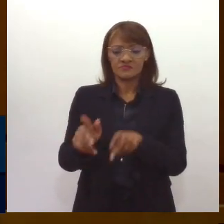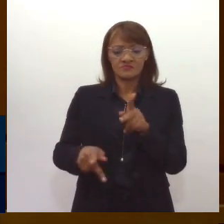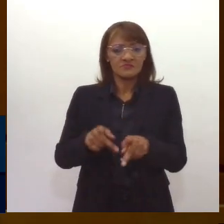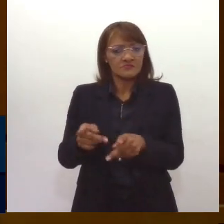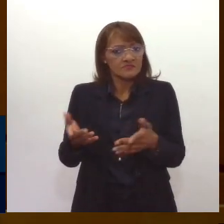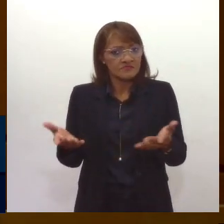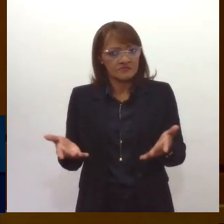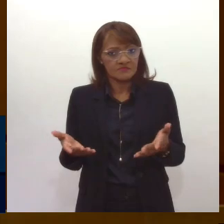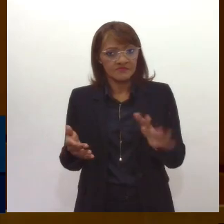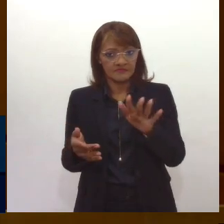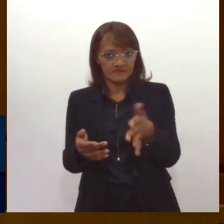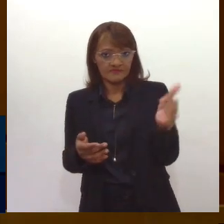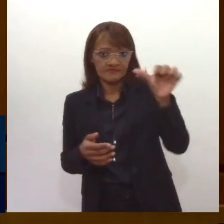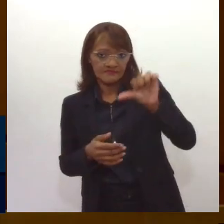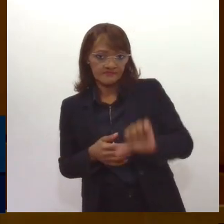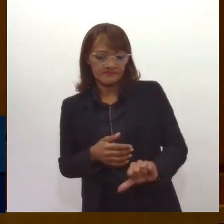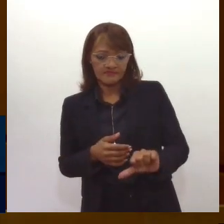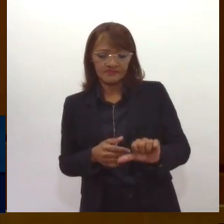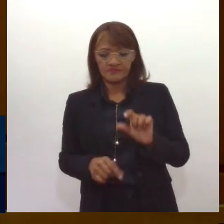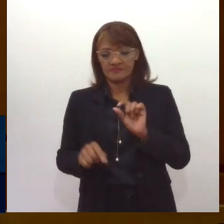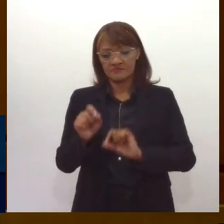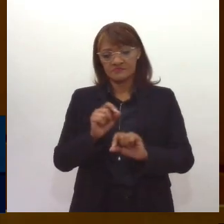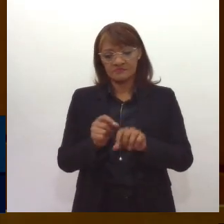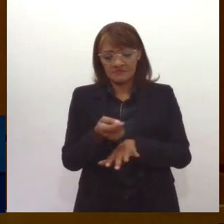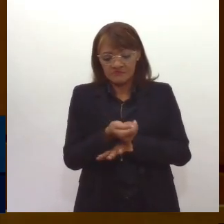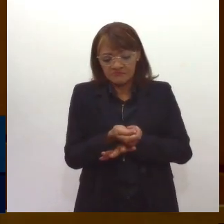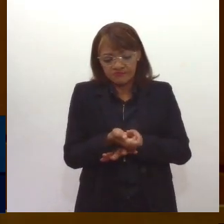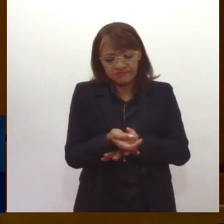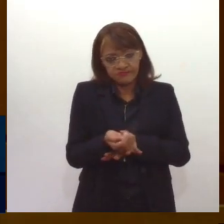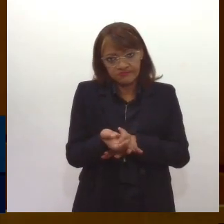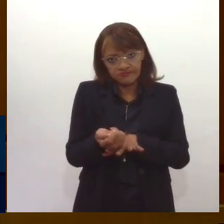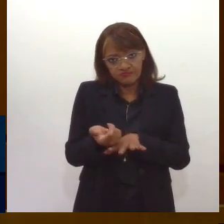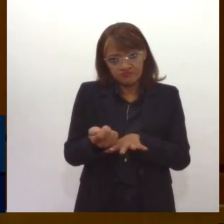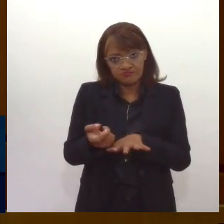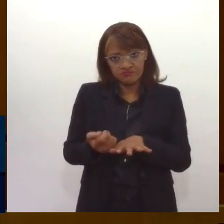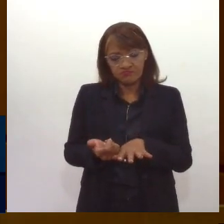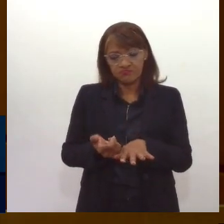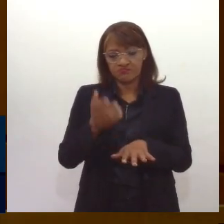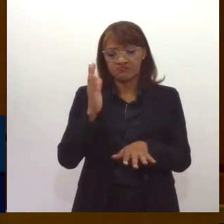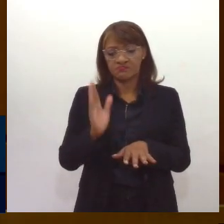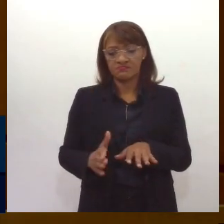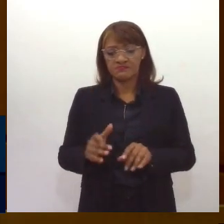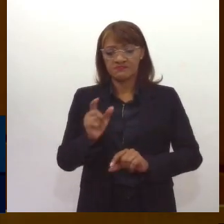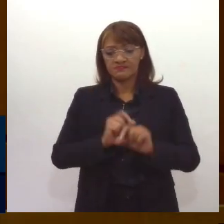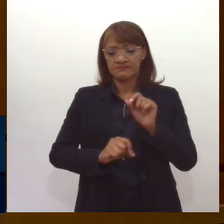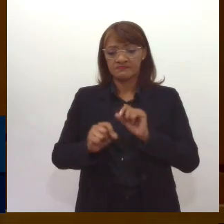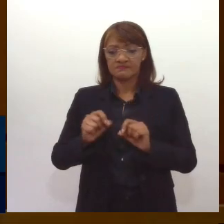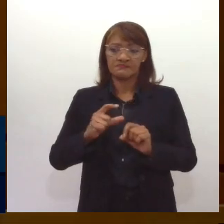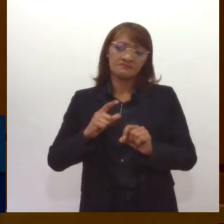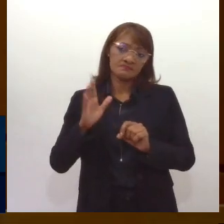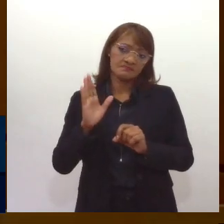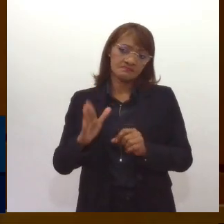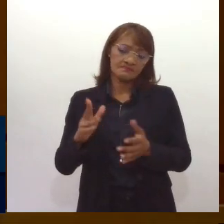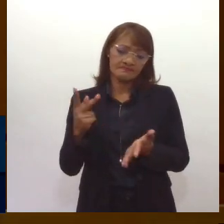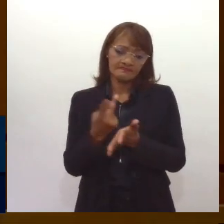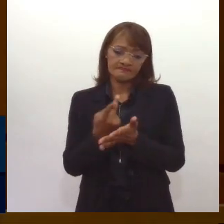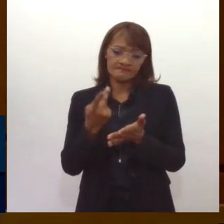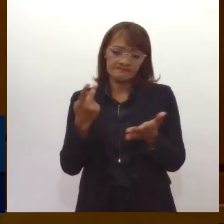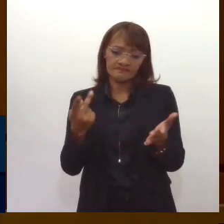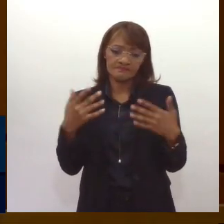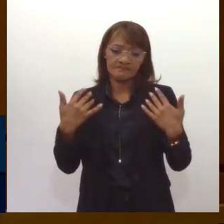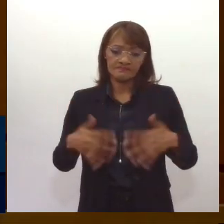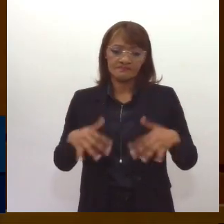de fake news para querer criminalizar, como aconteceu, né, com os imigrantes do Haiti, que